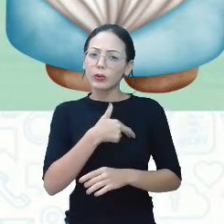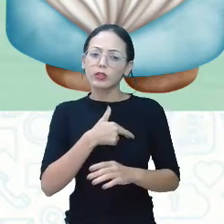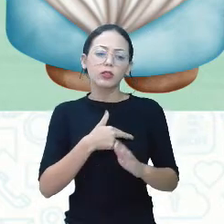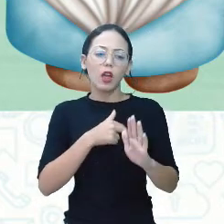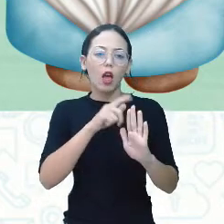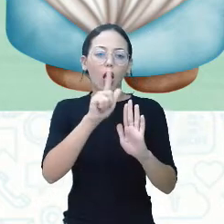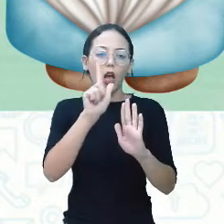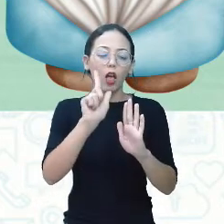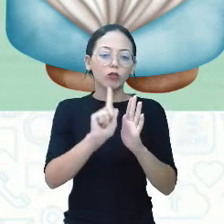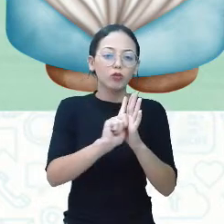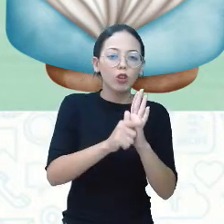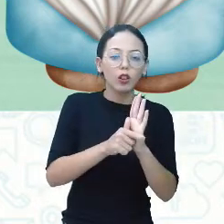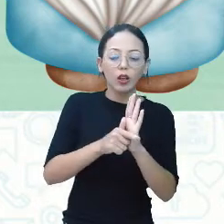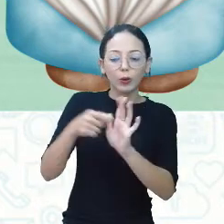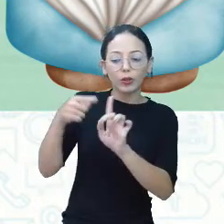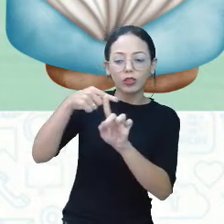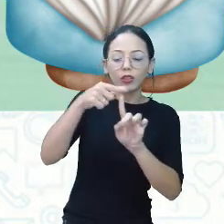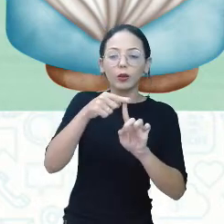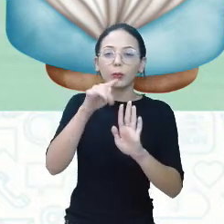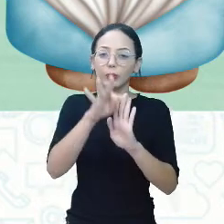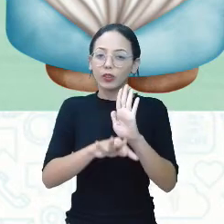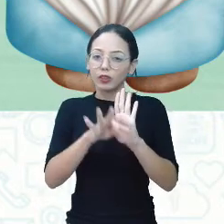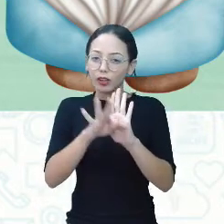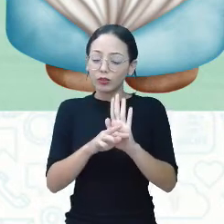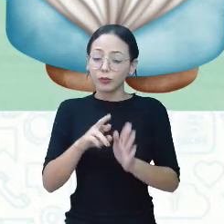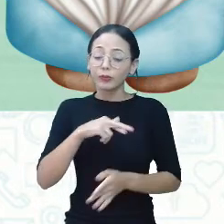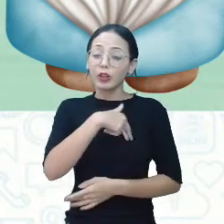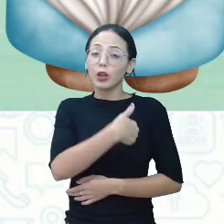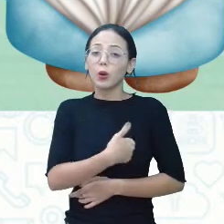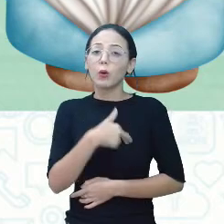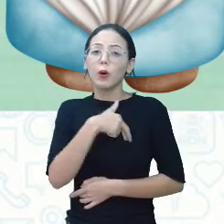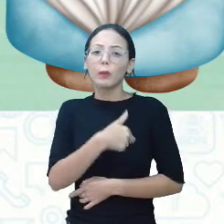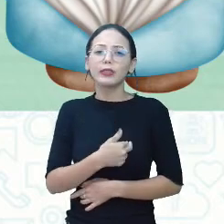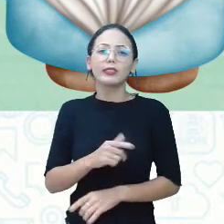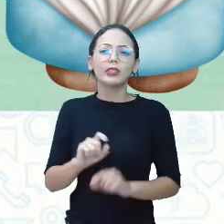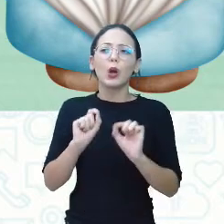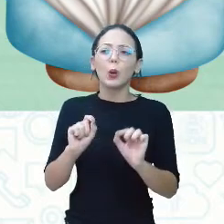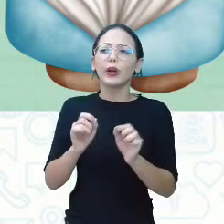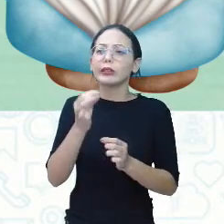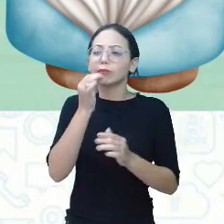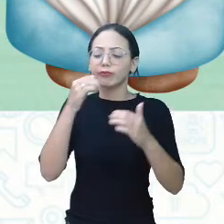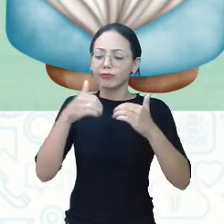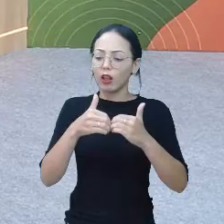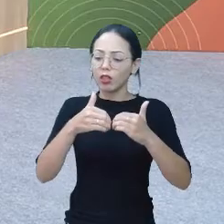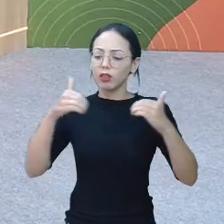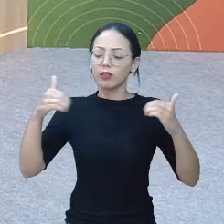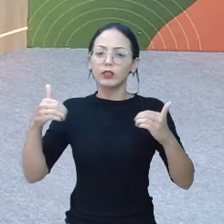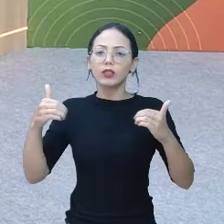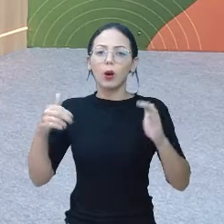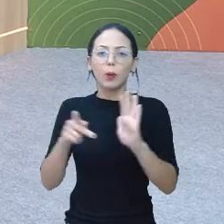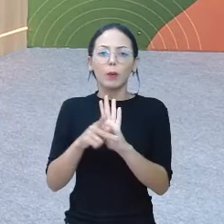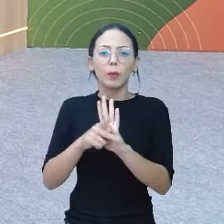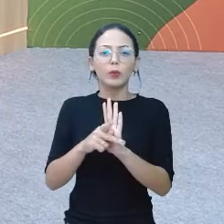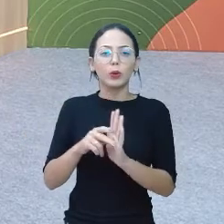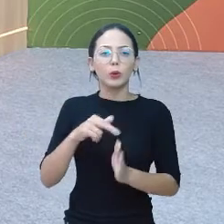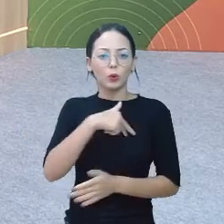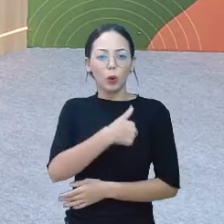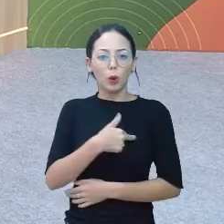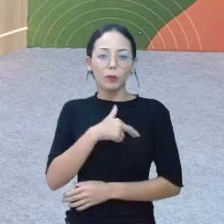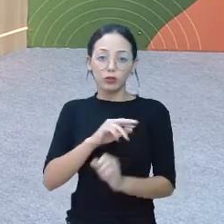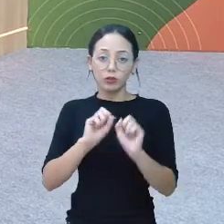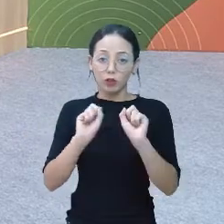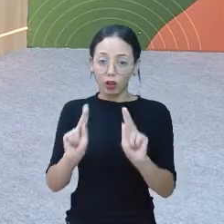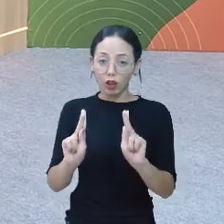tipo de texto, e o romance romântico é uma subdivisão do romance, tá certo? Nem todo